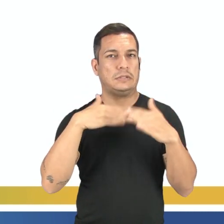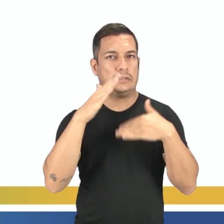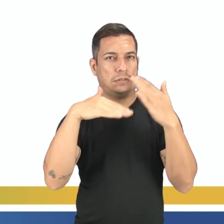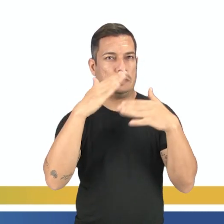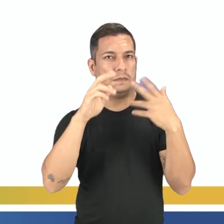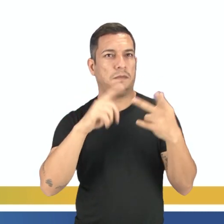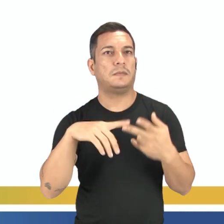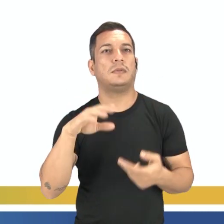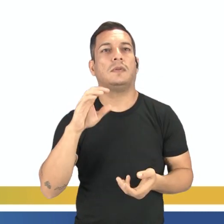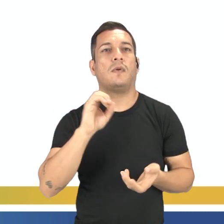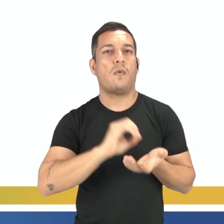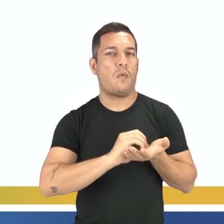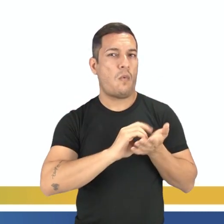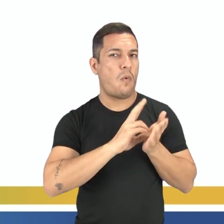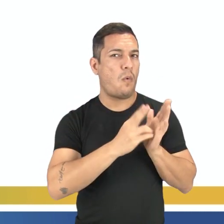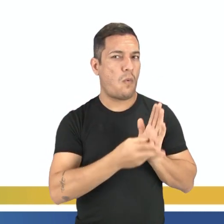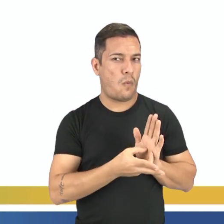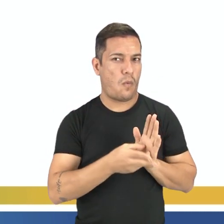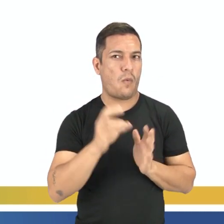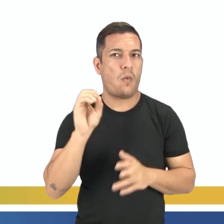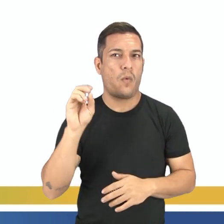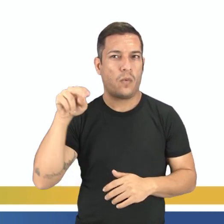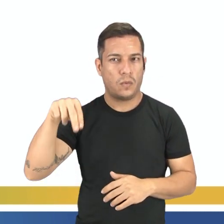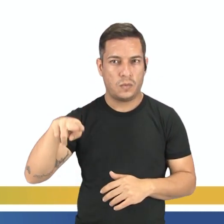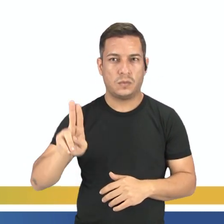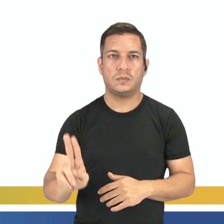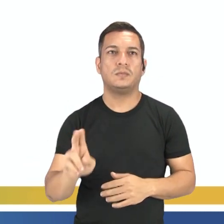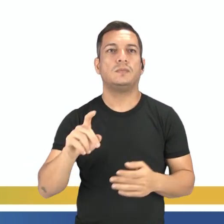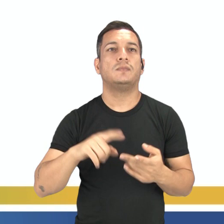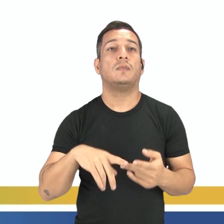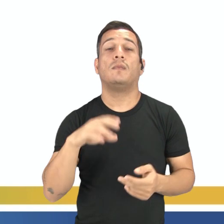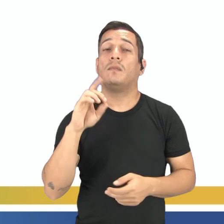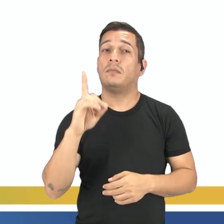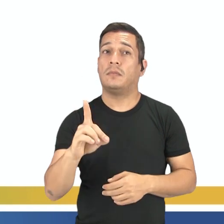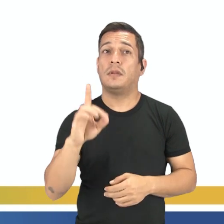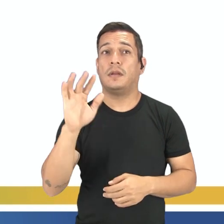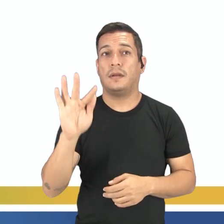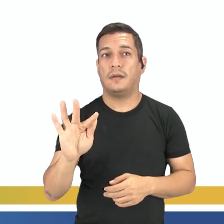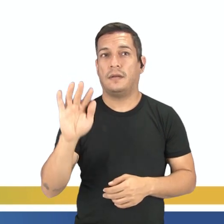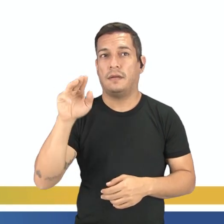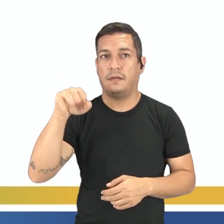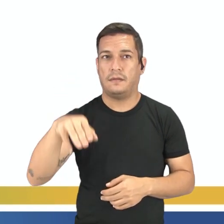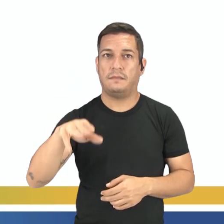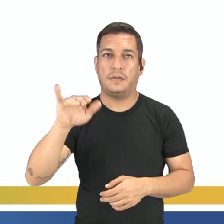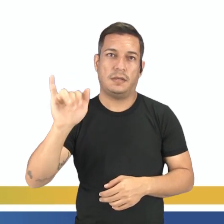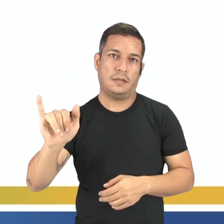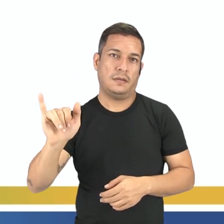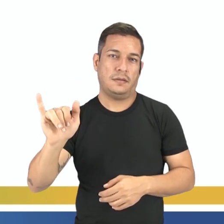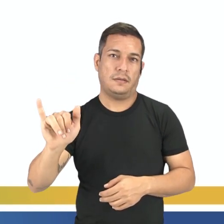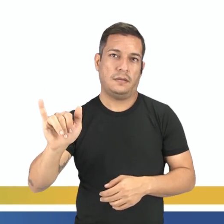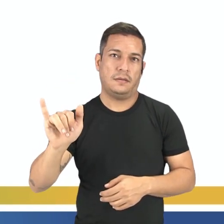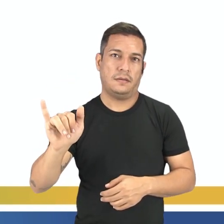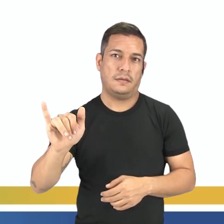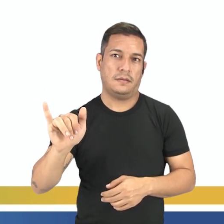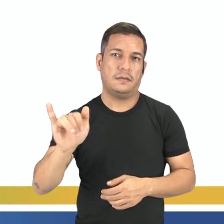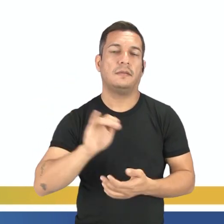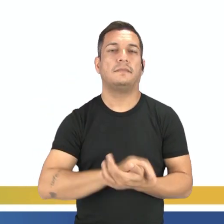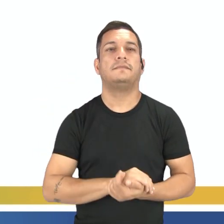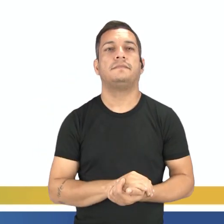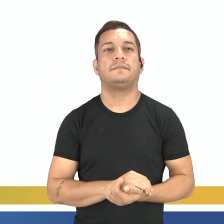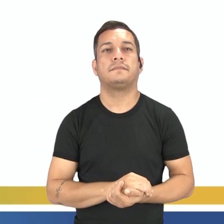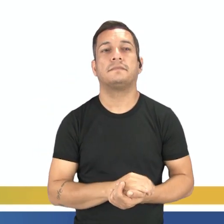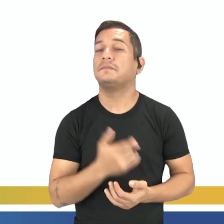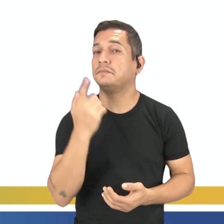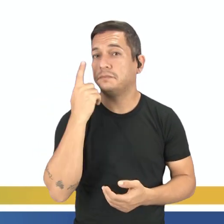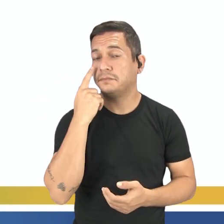Letra C, ONU, Organização das Nações Unidas. Ou letra D, Fundo Monetário Internacional.